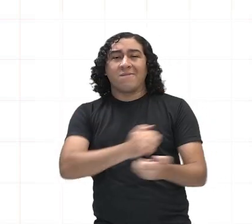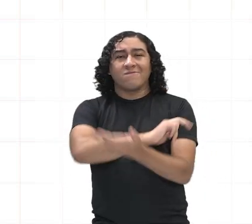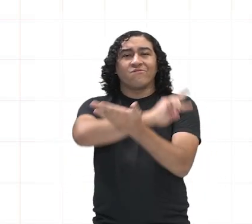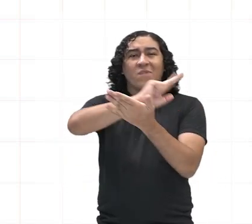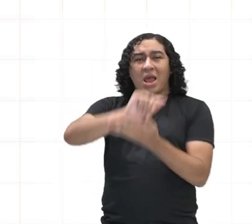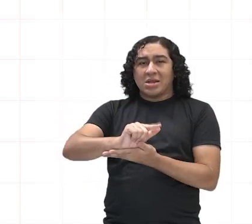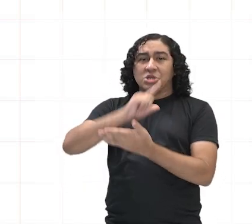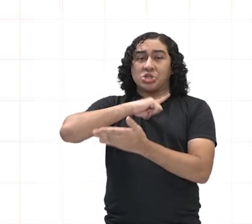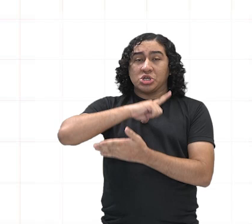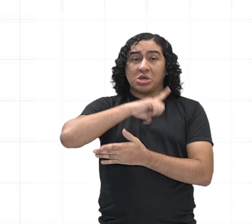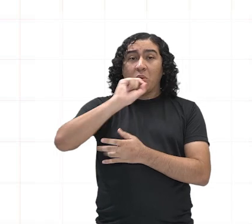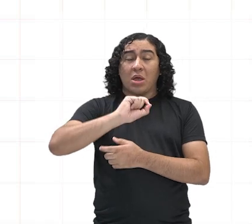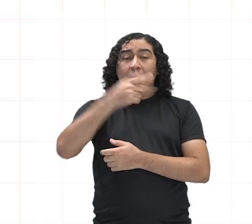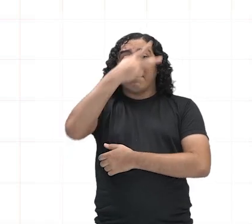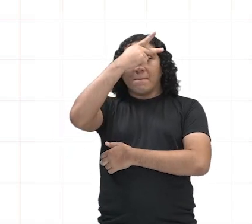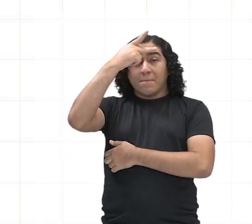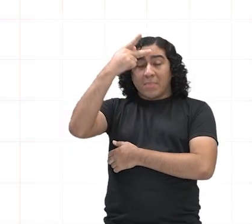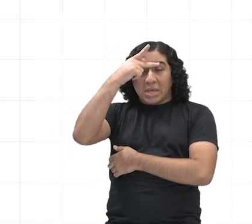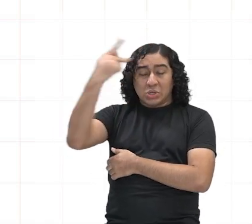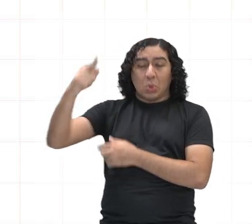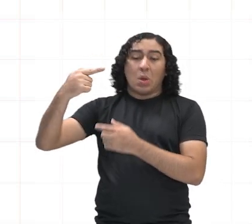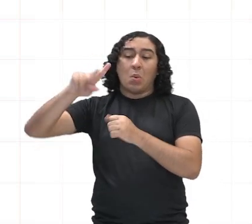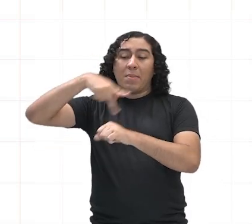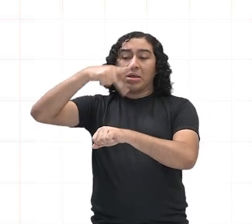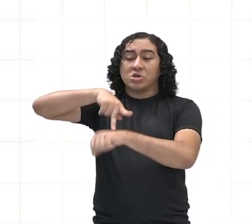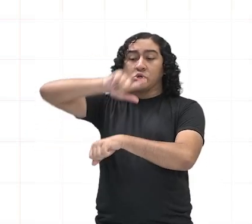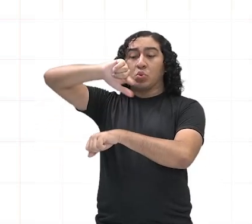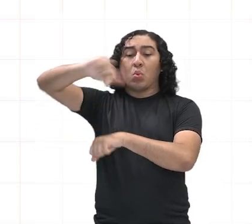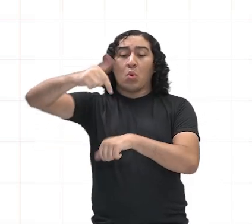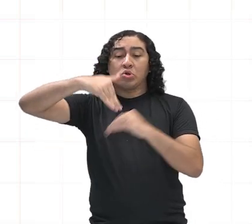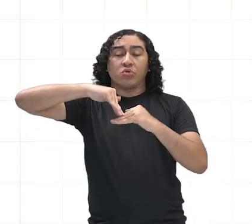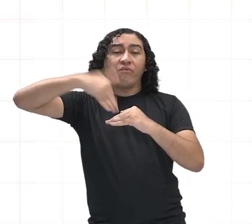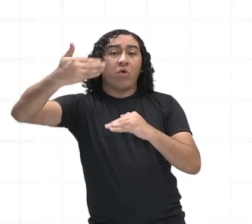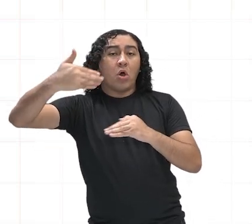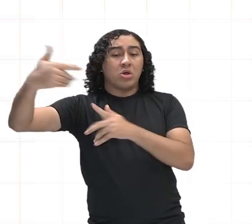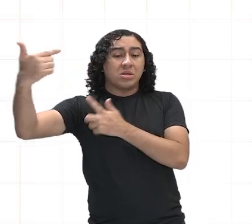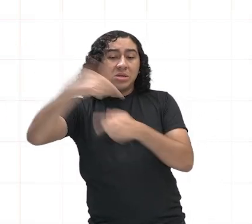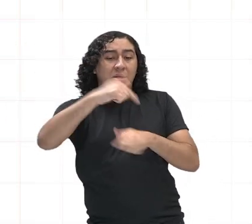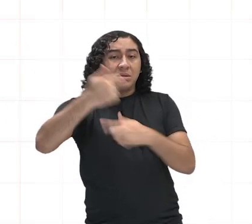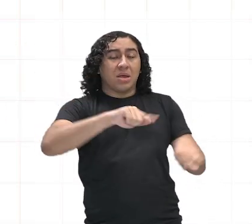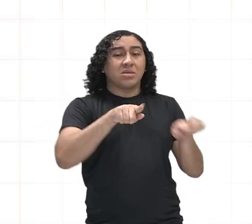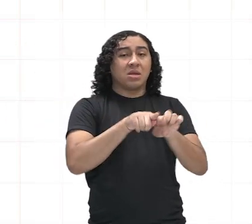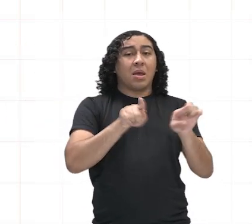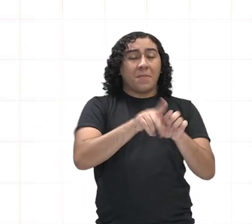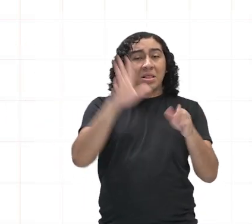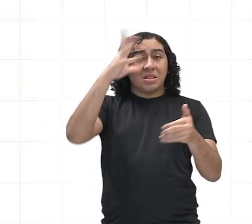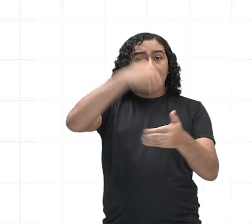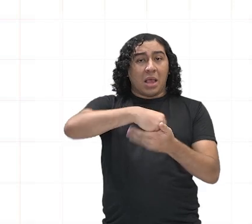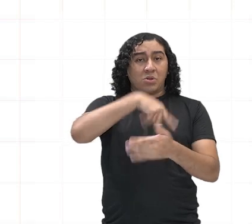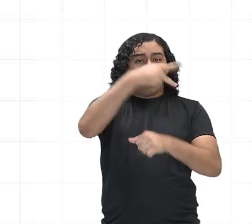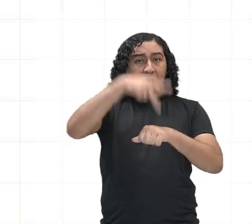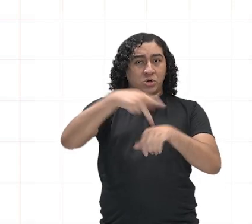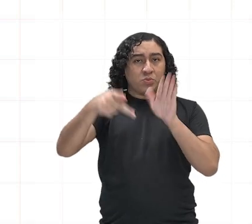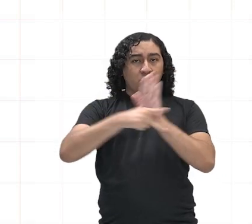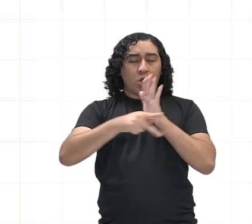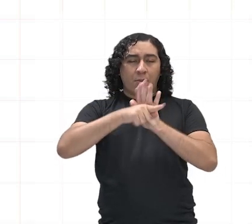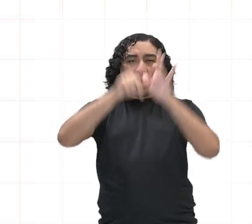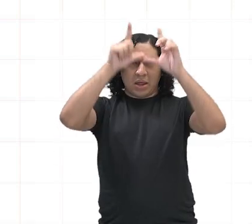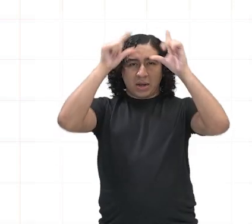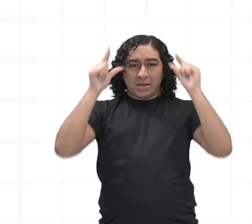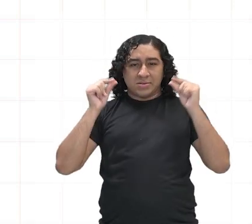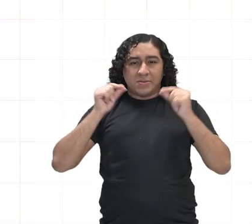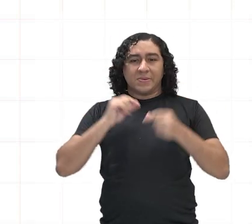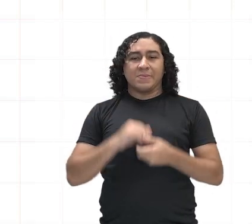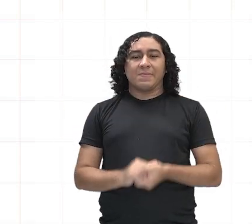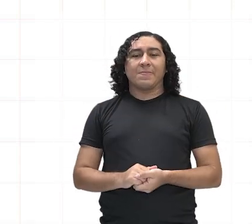inimigos externos e entre os próprios gregos. Vamos falar rapidamente aqui sobre as guerras médicas. Olha